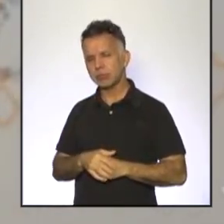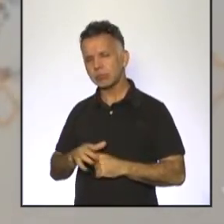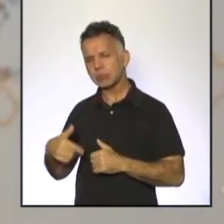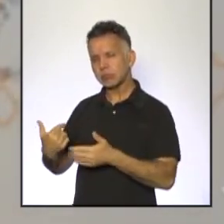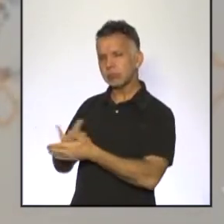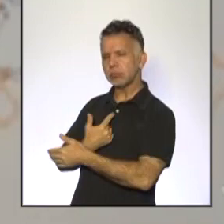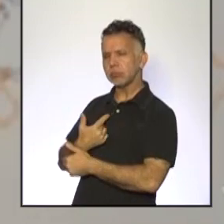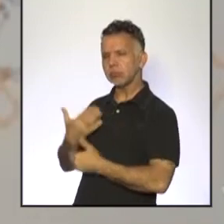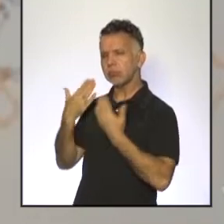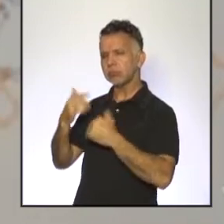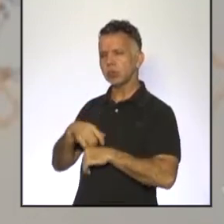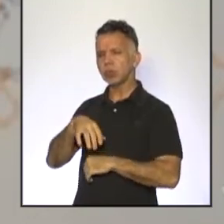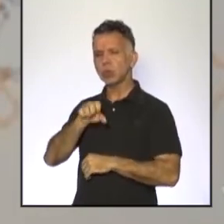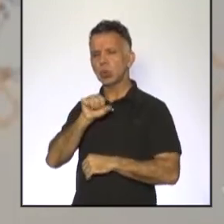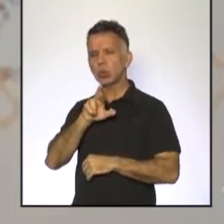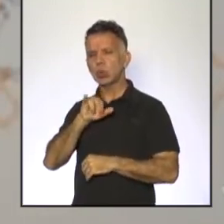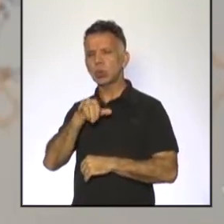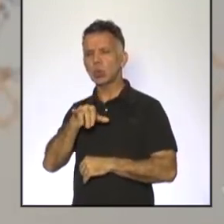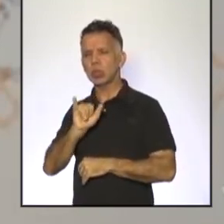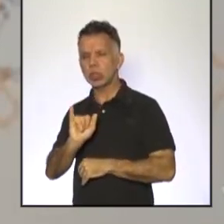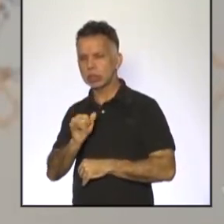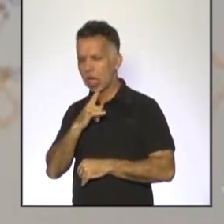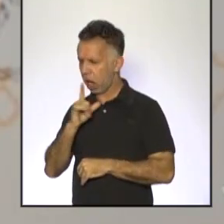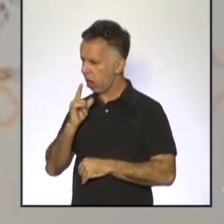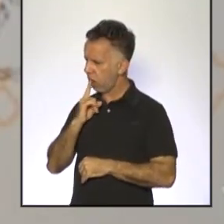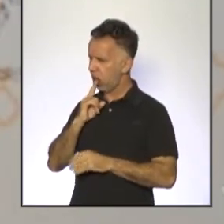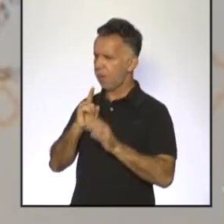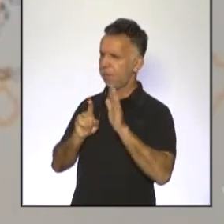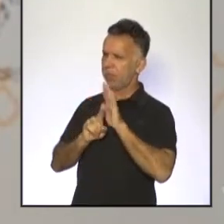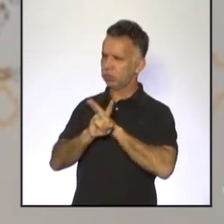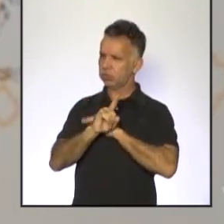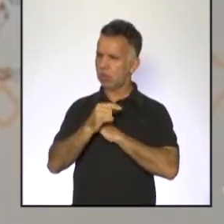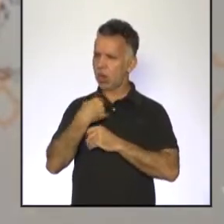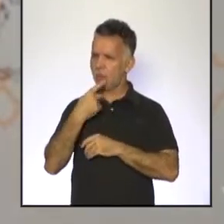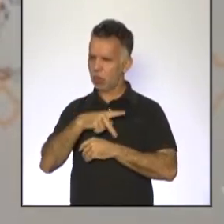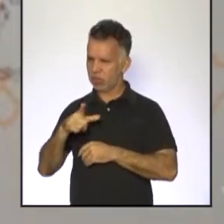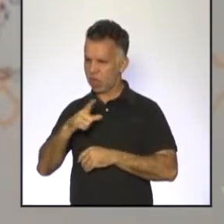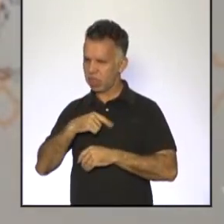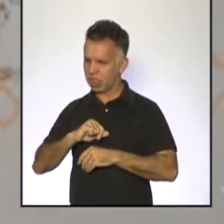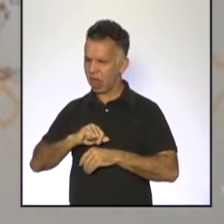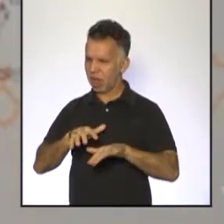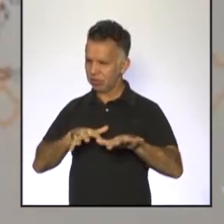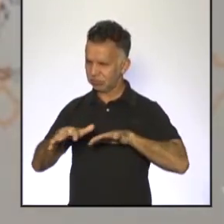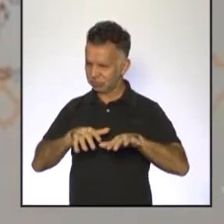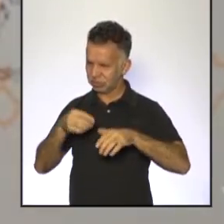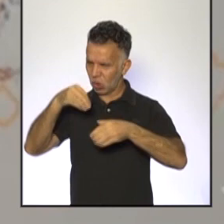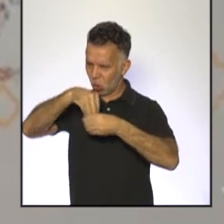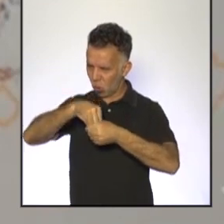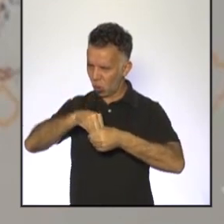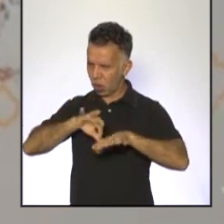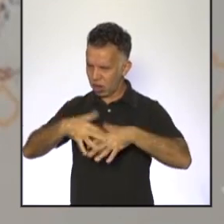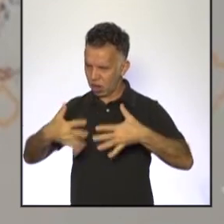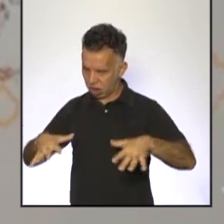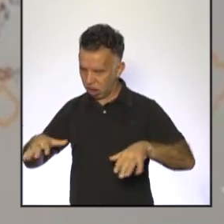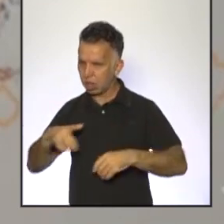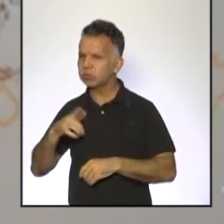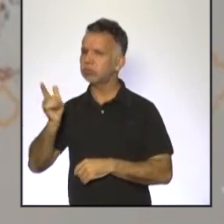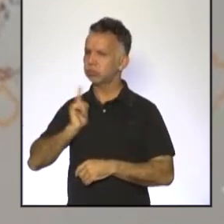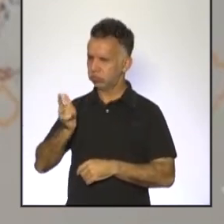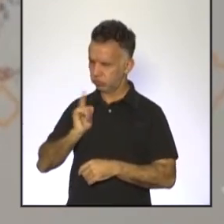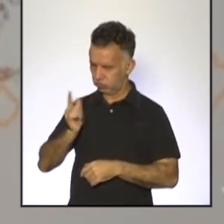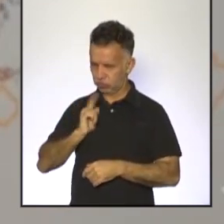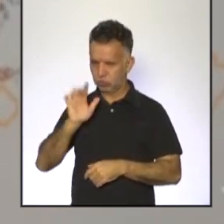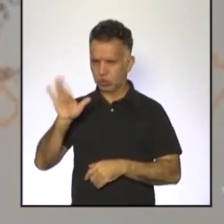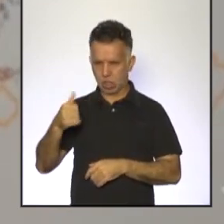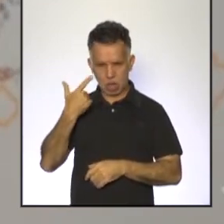Suri Francos, professor, existe vulcão no meio do mar? Existe. Cordilheira chamada dorsal mesoatlântica, que eu vou explicar daqui a